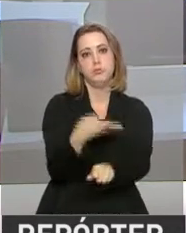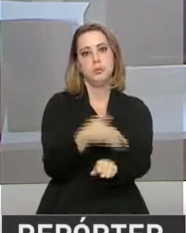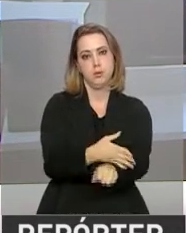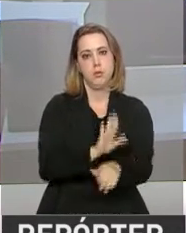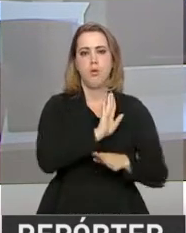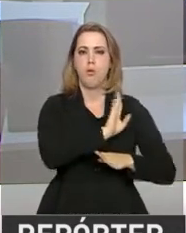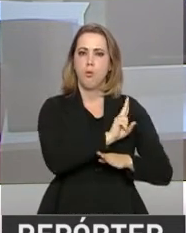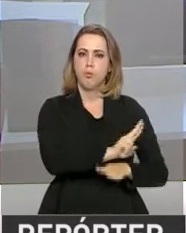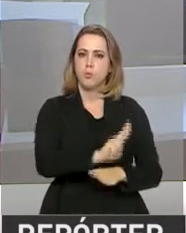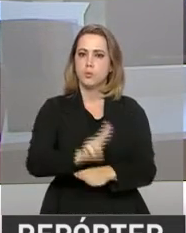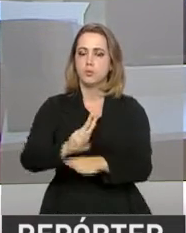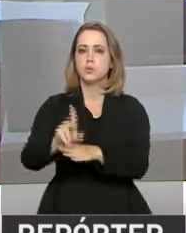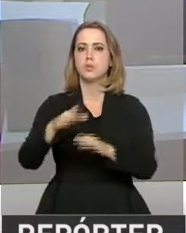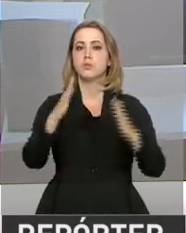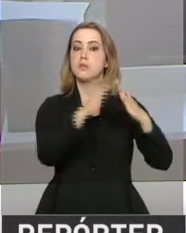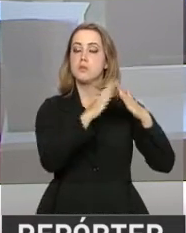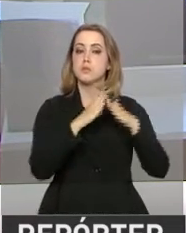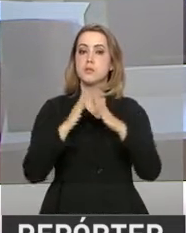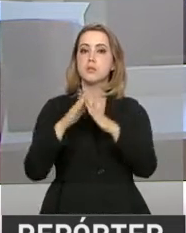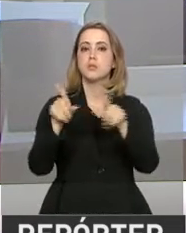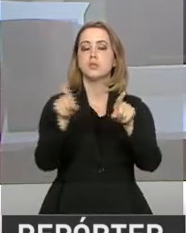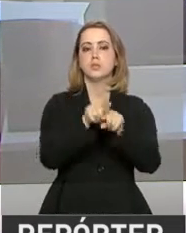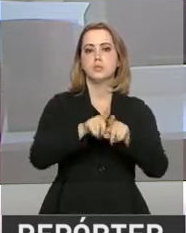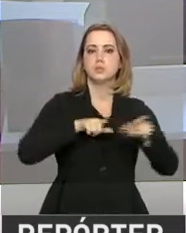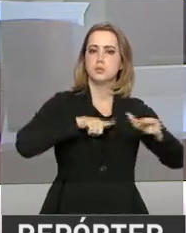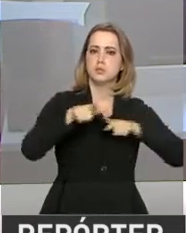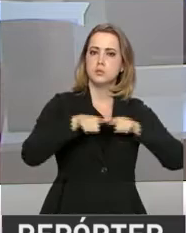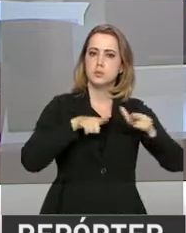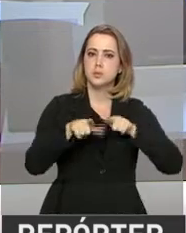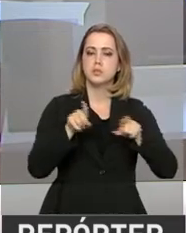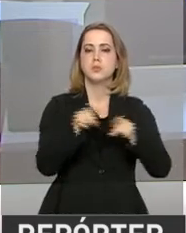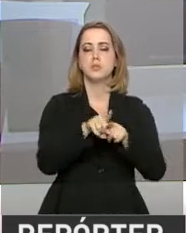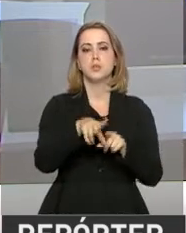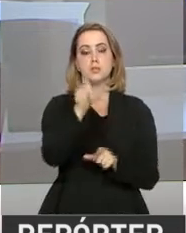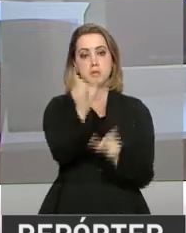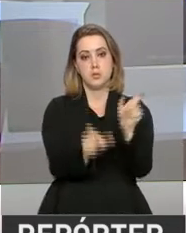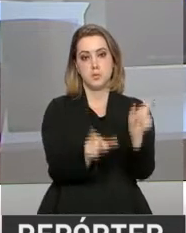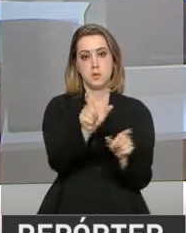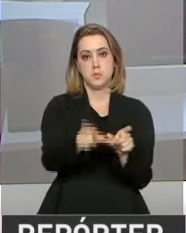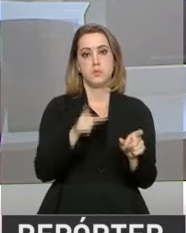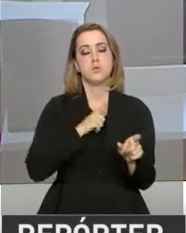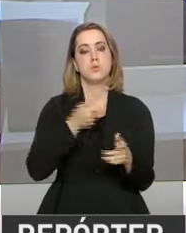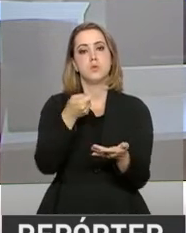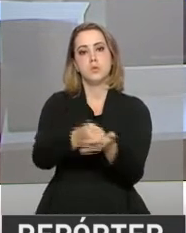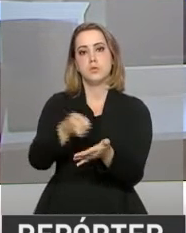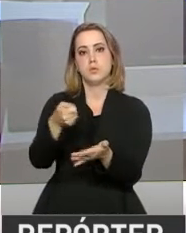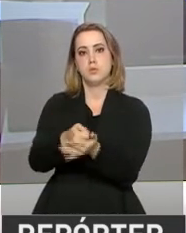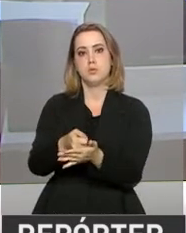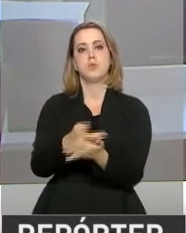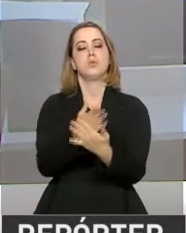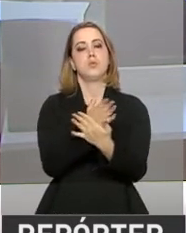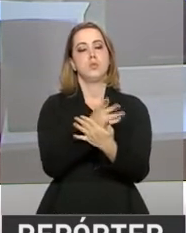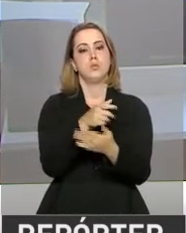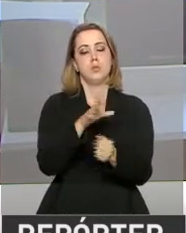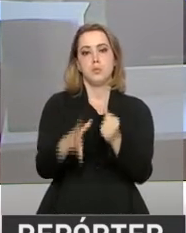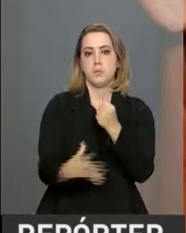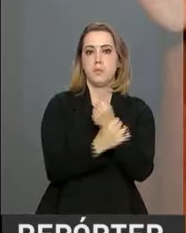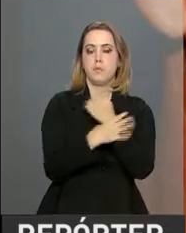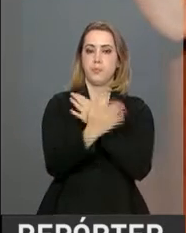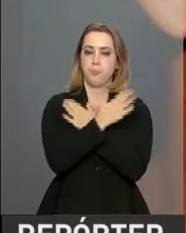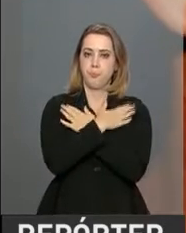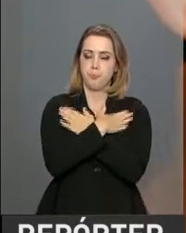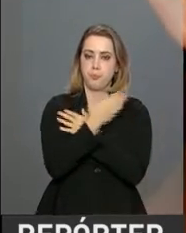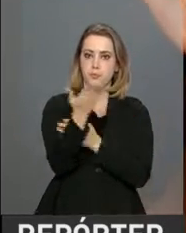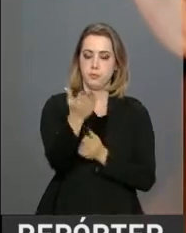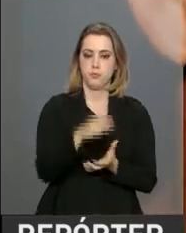proteção temporária em abrigos e capacitação profissional, as vítimas têm pagamento prioritário do seguro-desemprego.